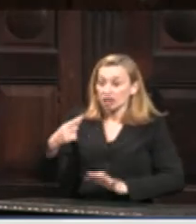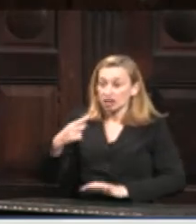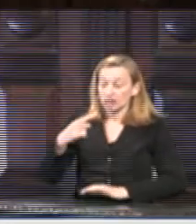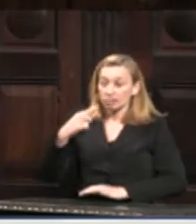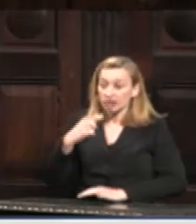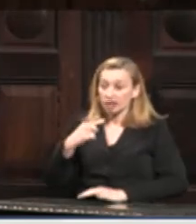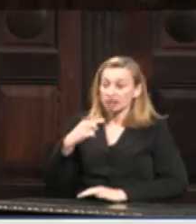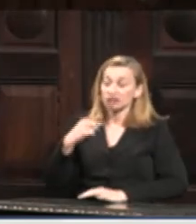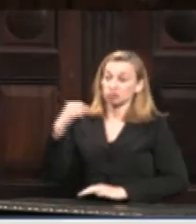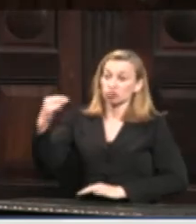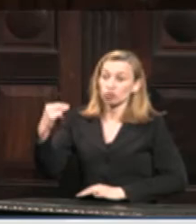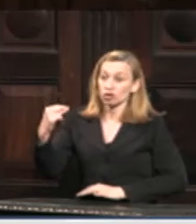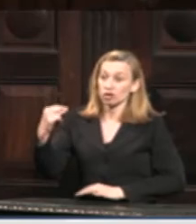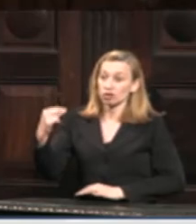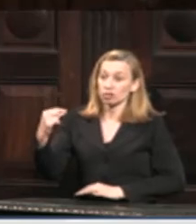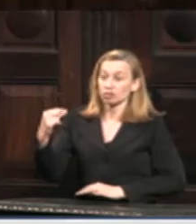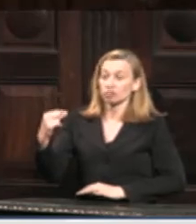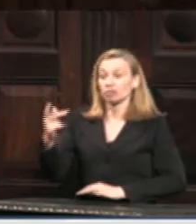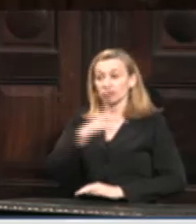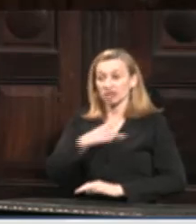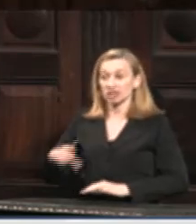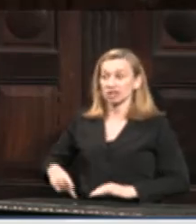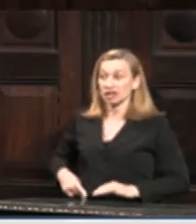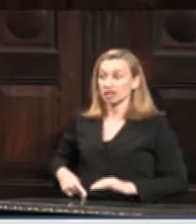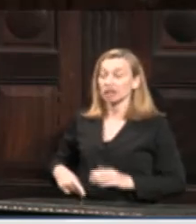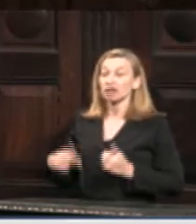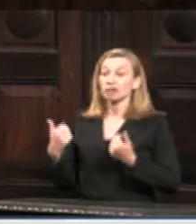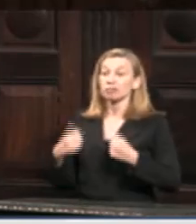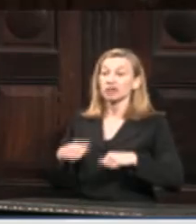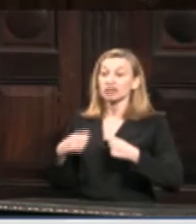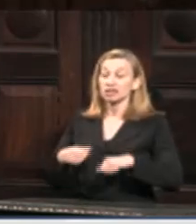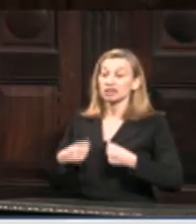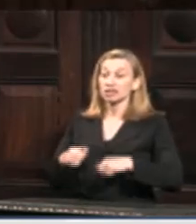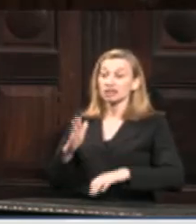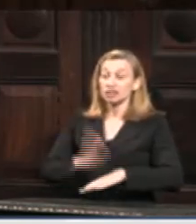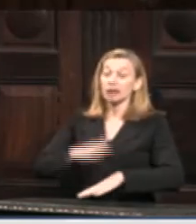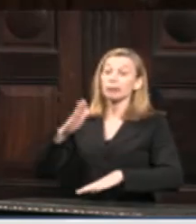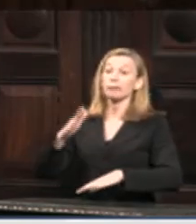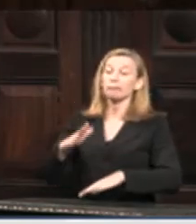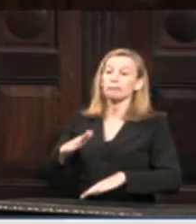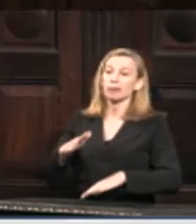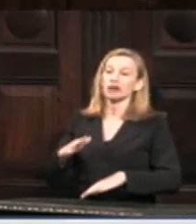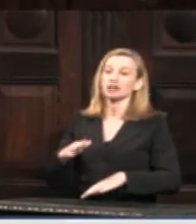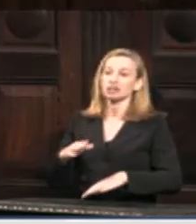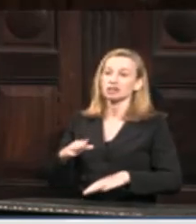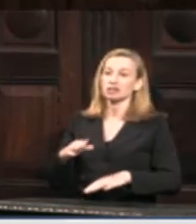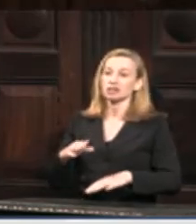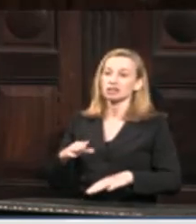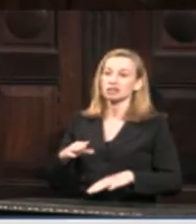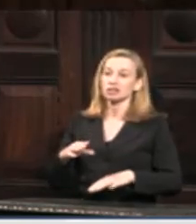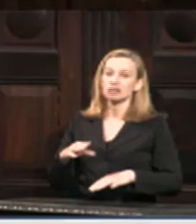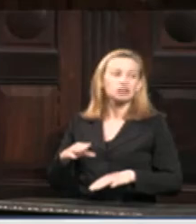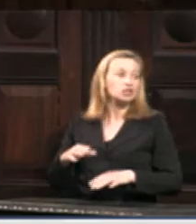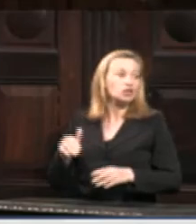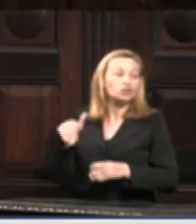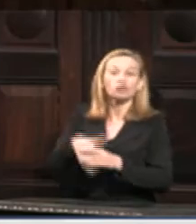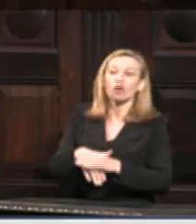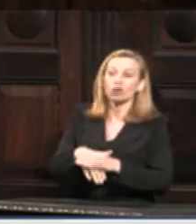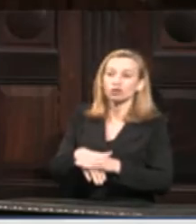13 membros. Se já tiver 2 chapas, já tem 26. E aí fica impossível